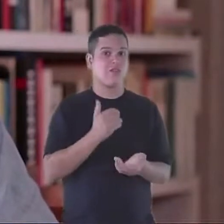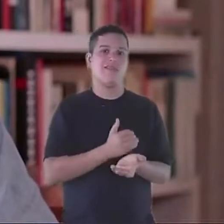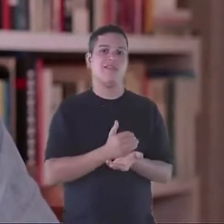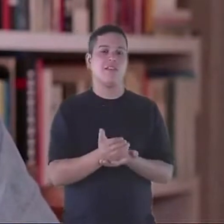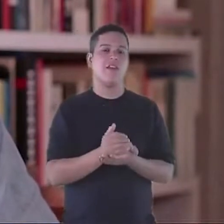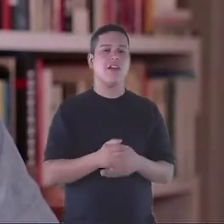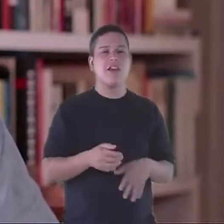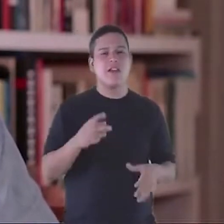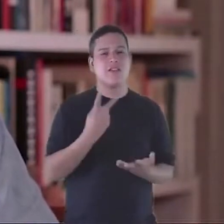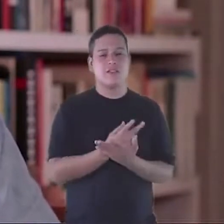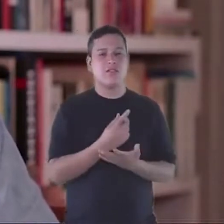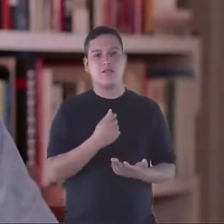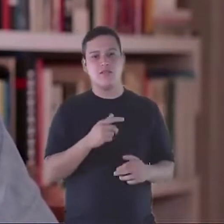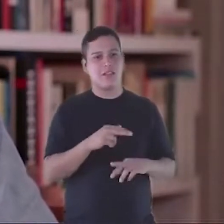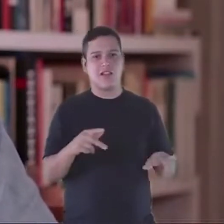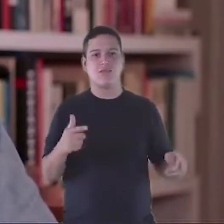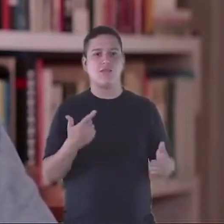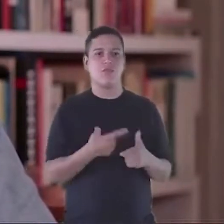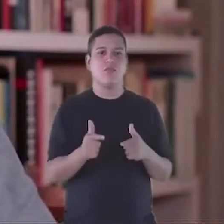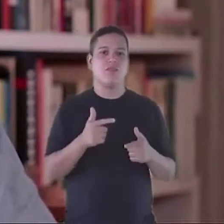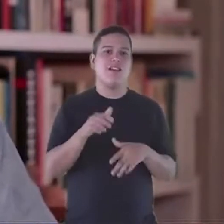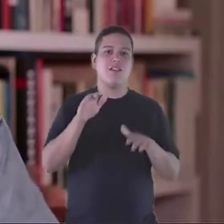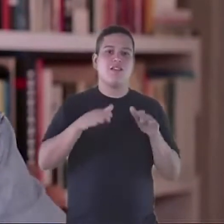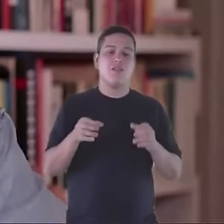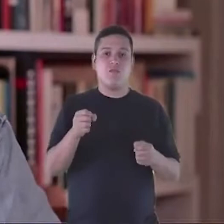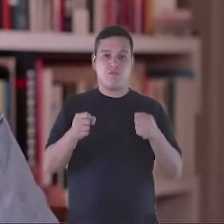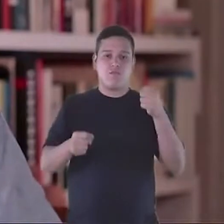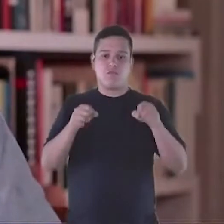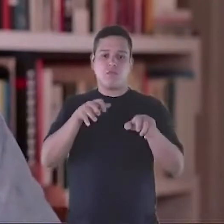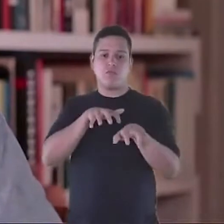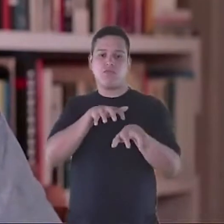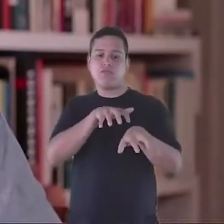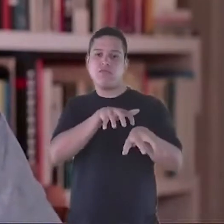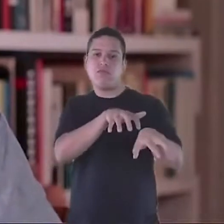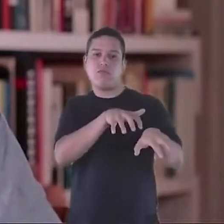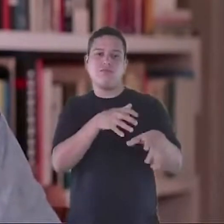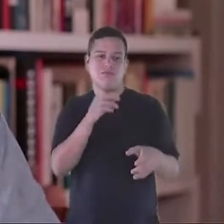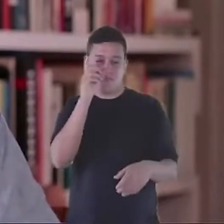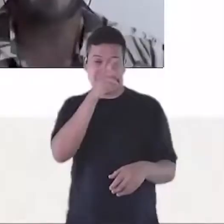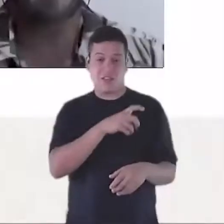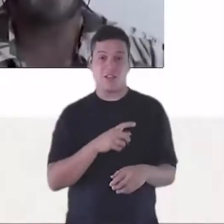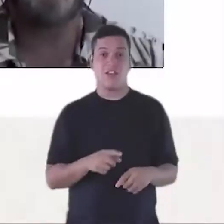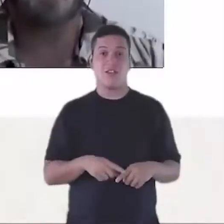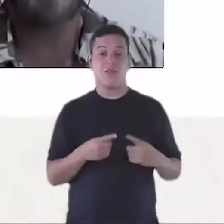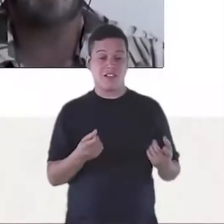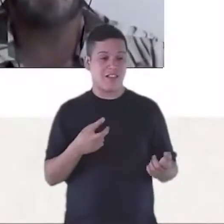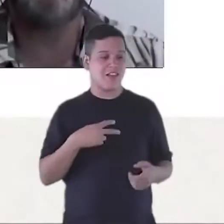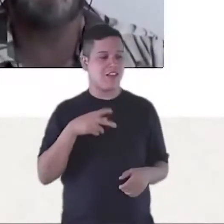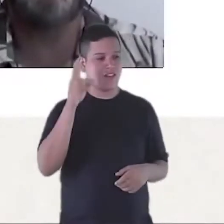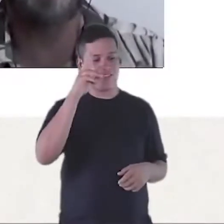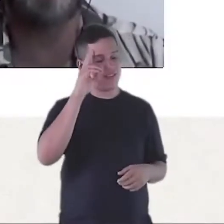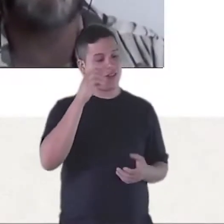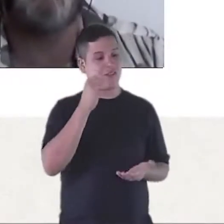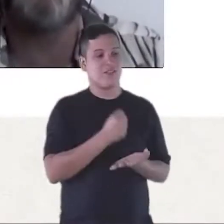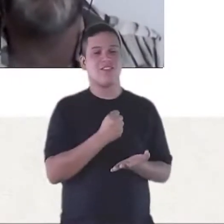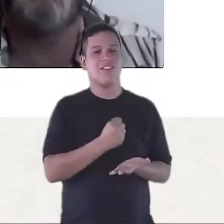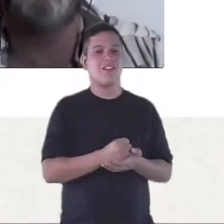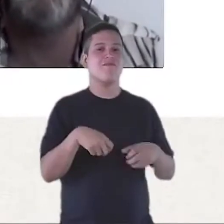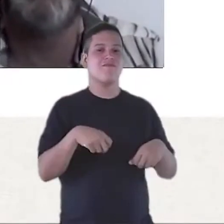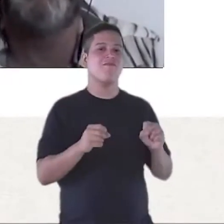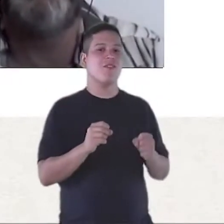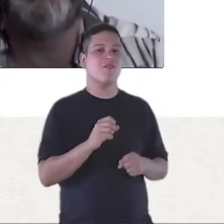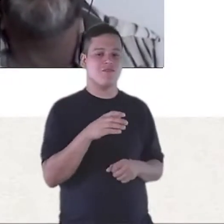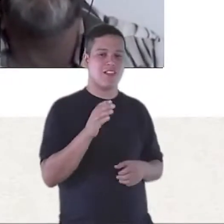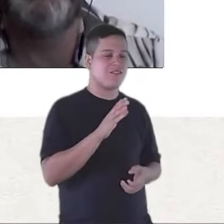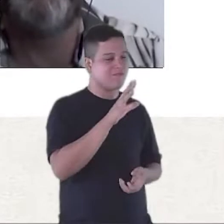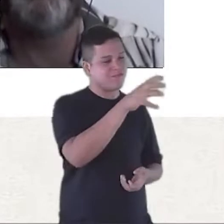não permitiu, você vindo de Confins e veio o resto de motoboy. Tem tanta Nossa, história, né? aquele motoboy